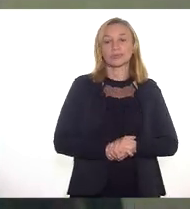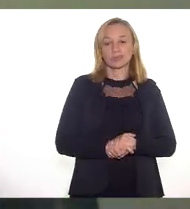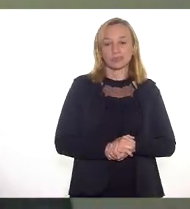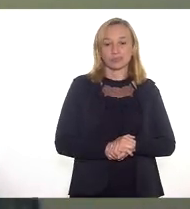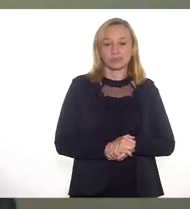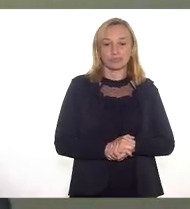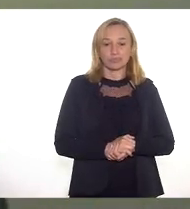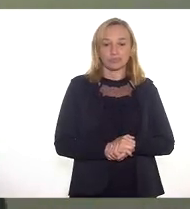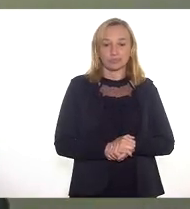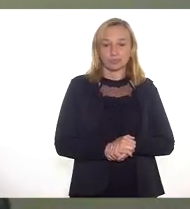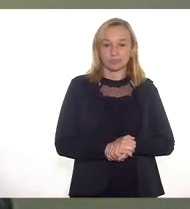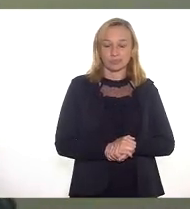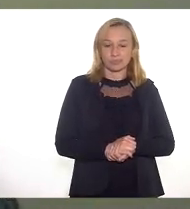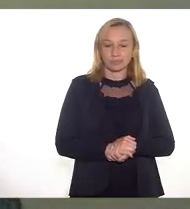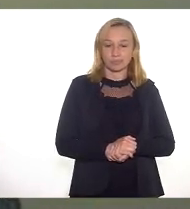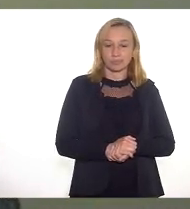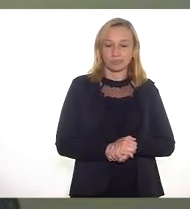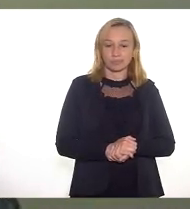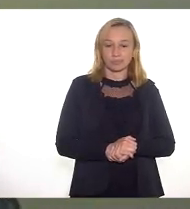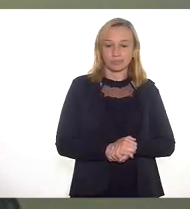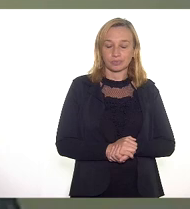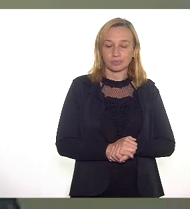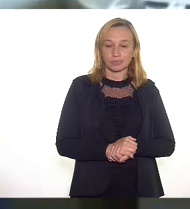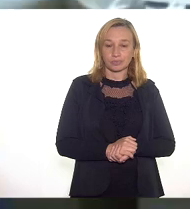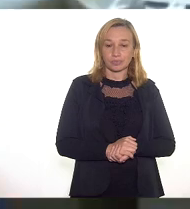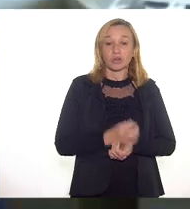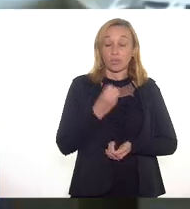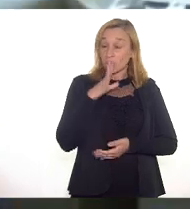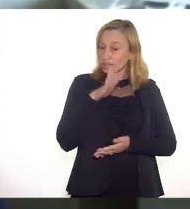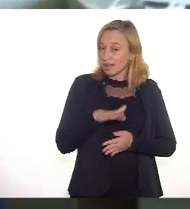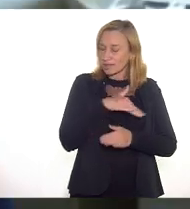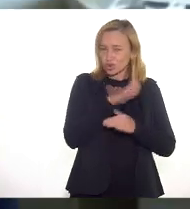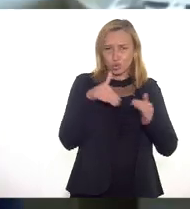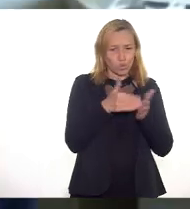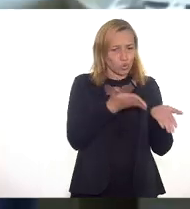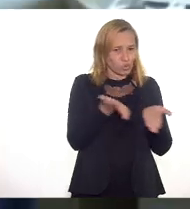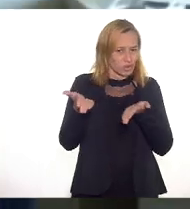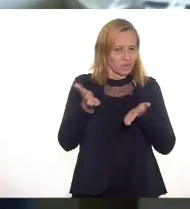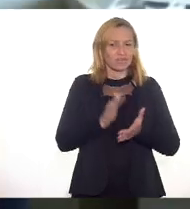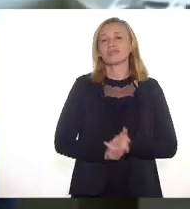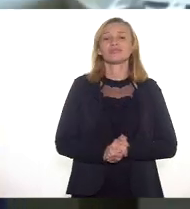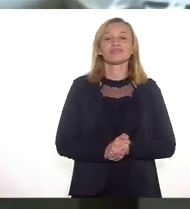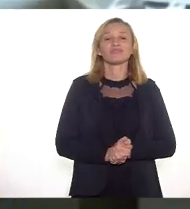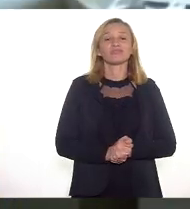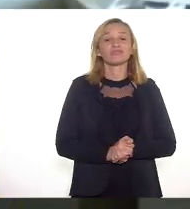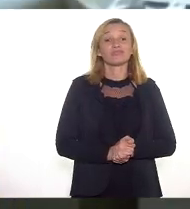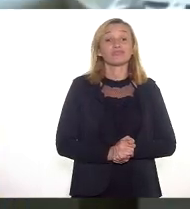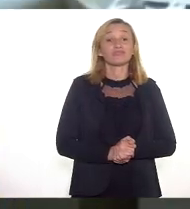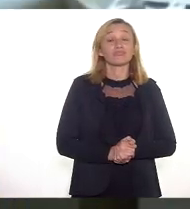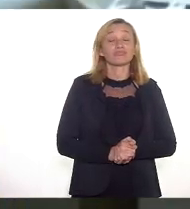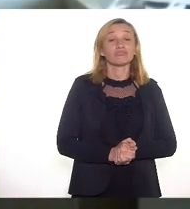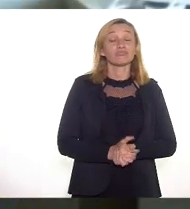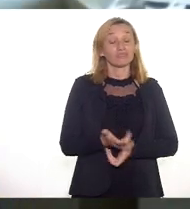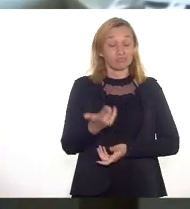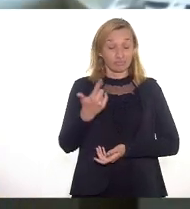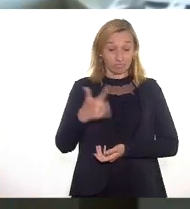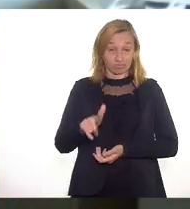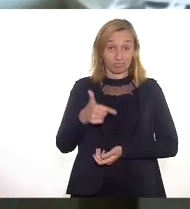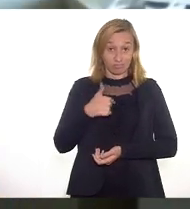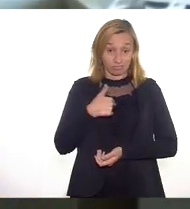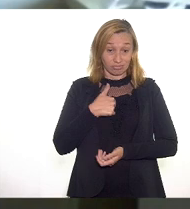manifestação. Boa tarde a todas e todos. eu, mais uma